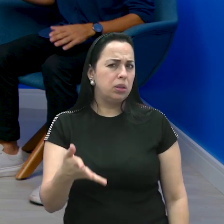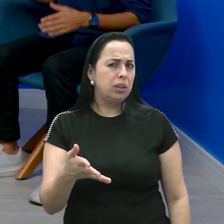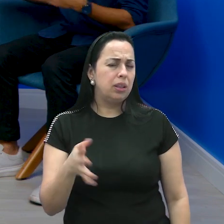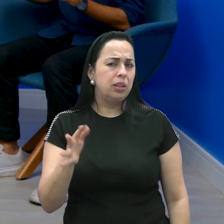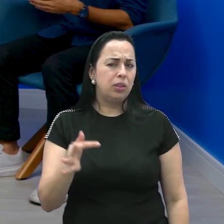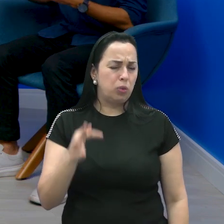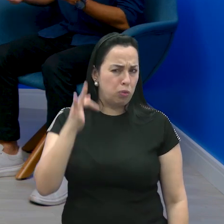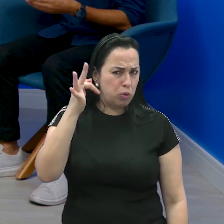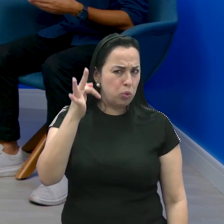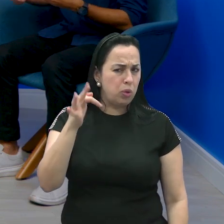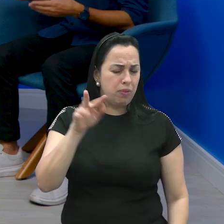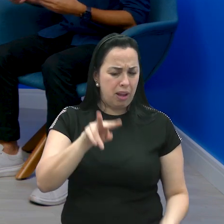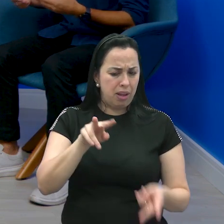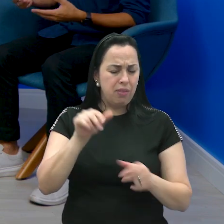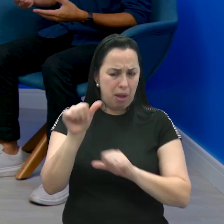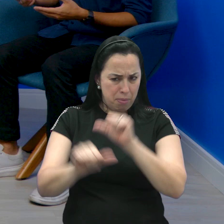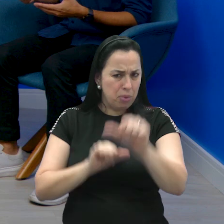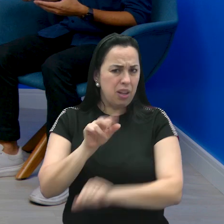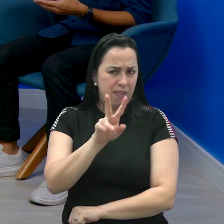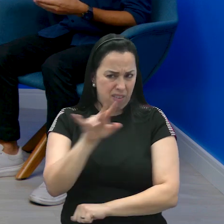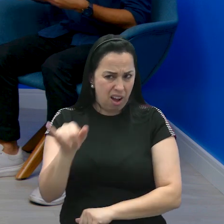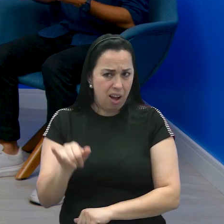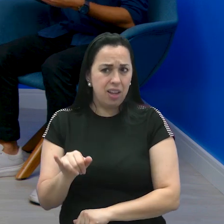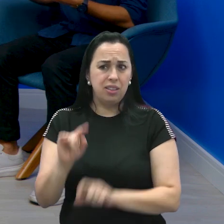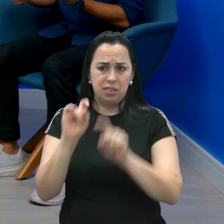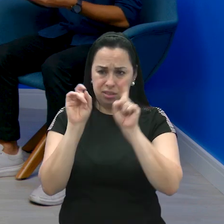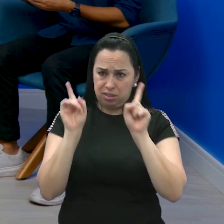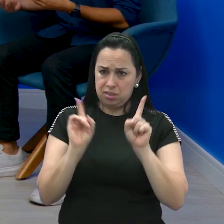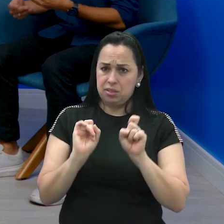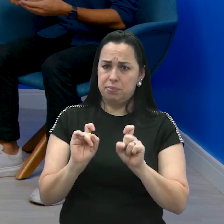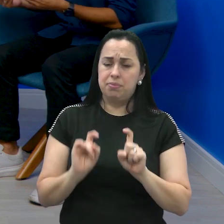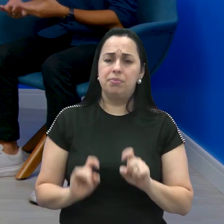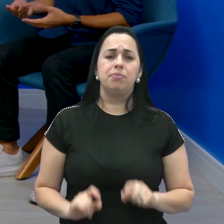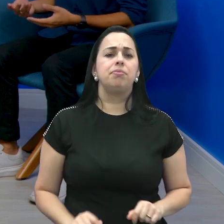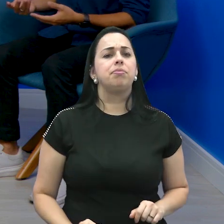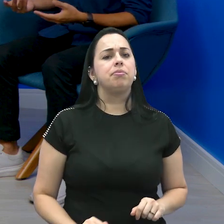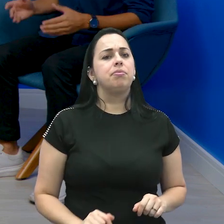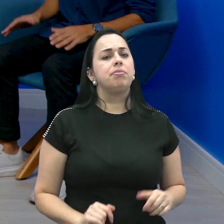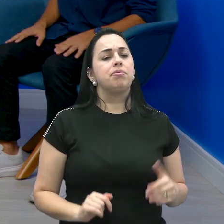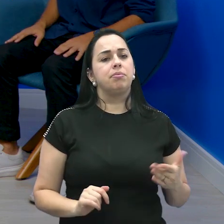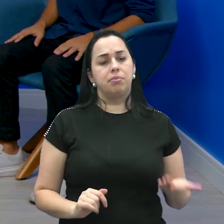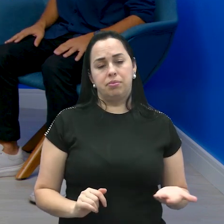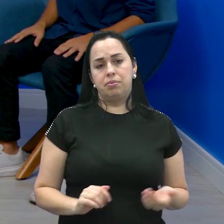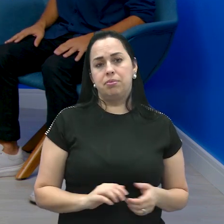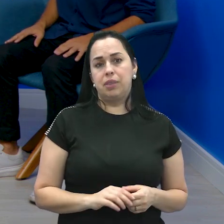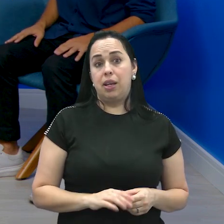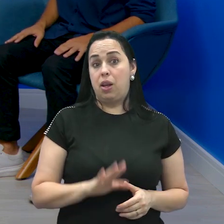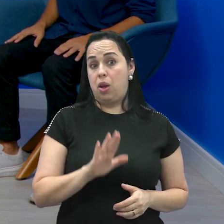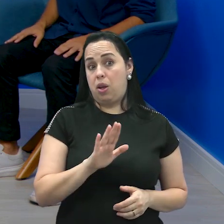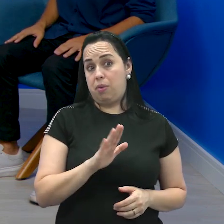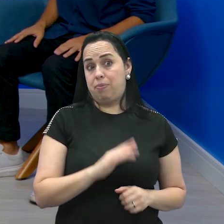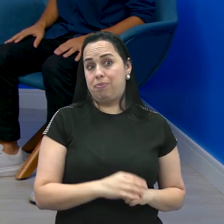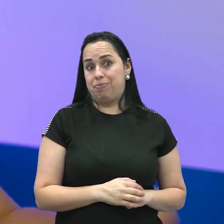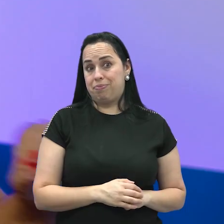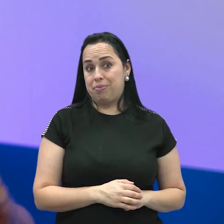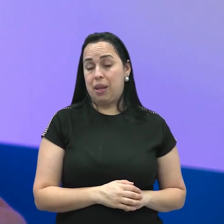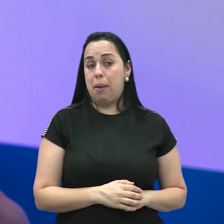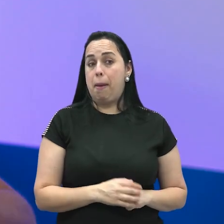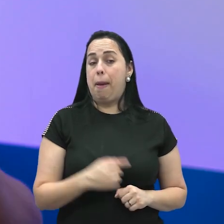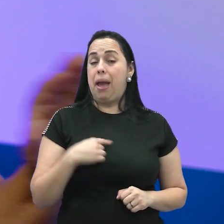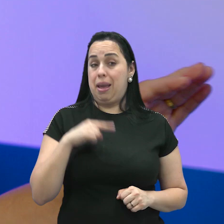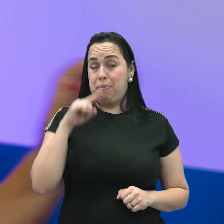opinião? No futuro, existe a possibilidade disso ser implementado no Brasil, por exemplo? Eu acho um perigo a